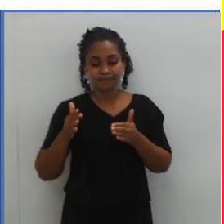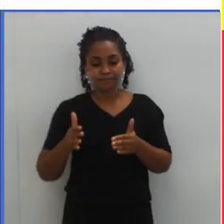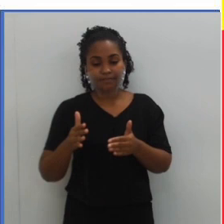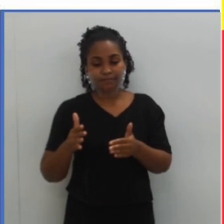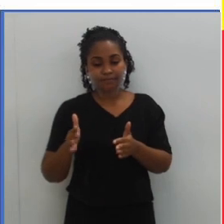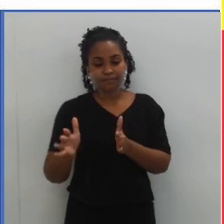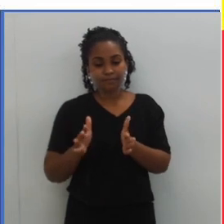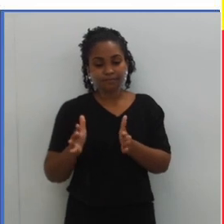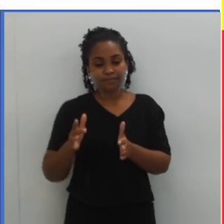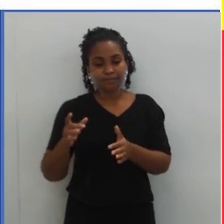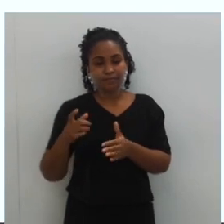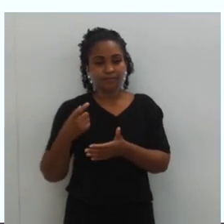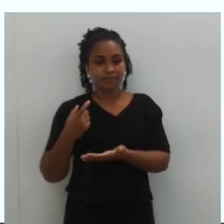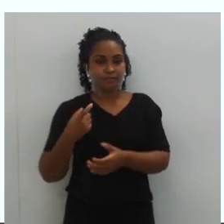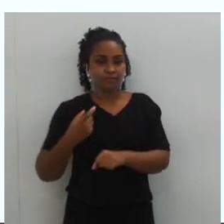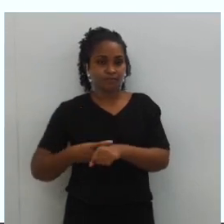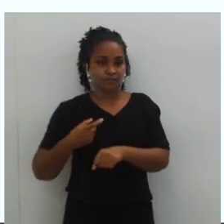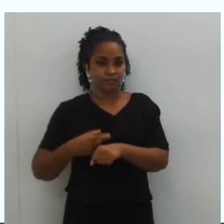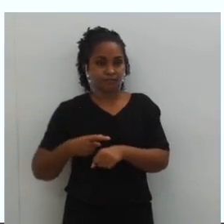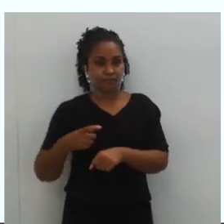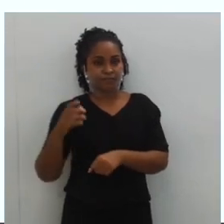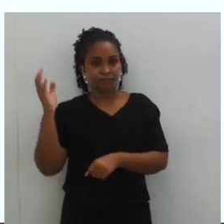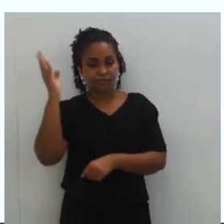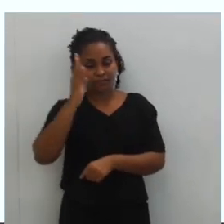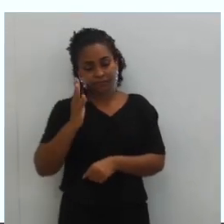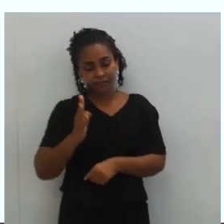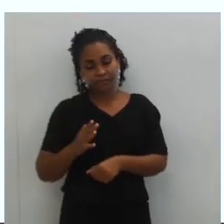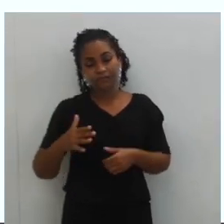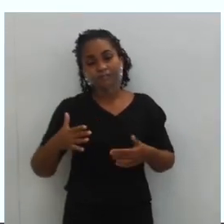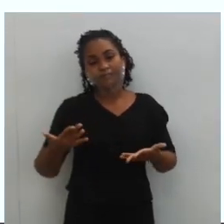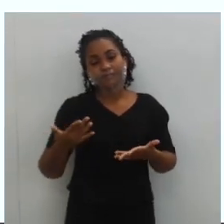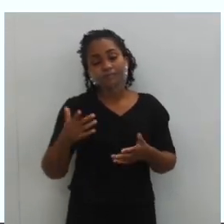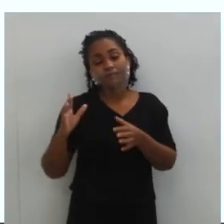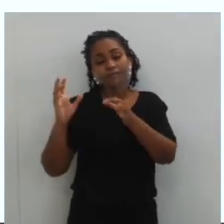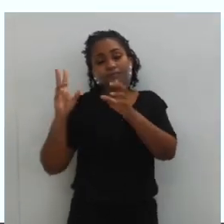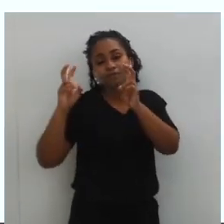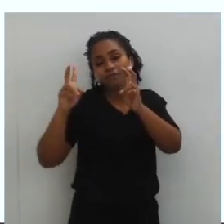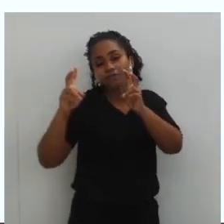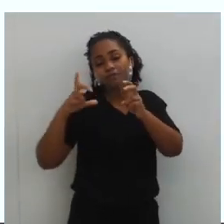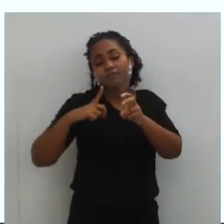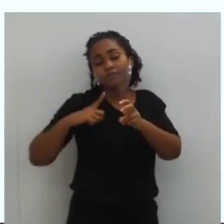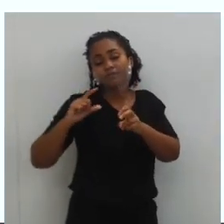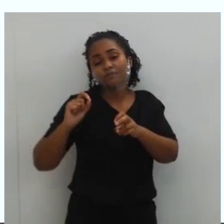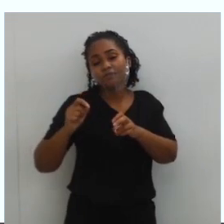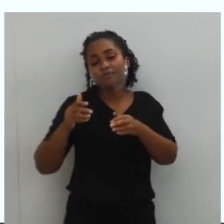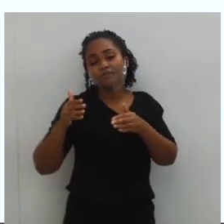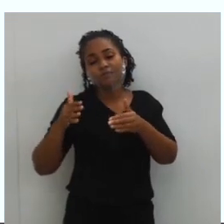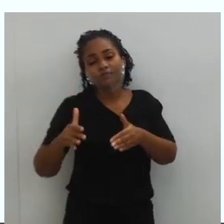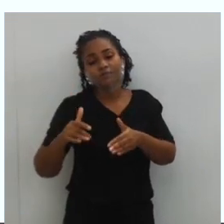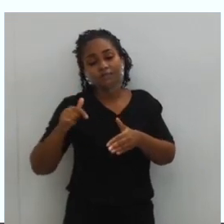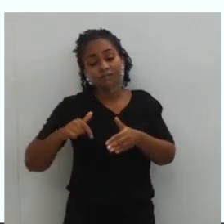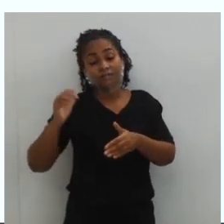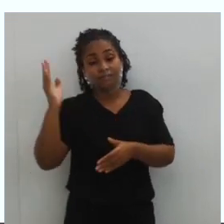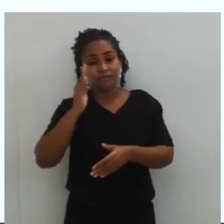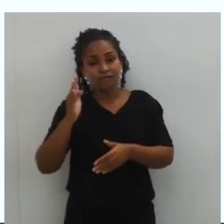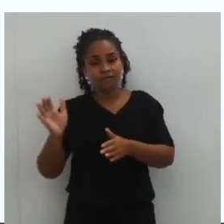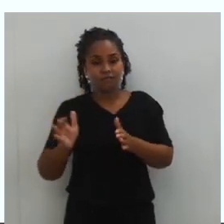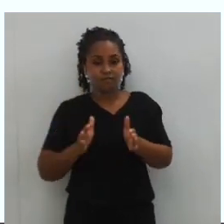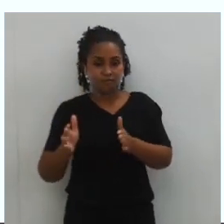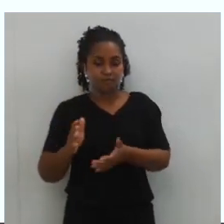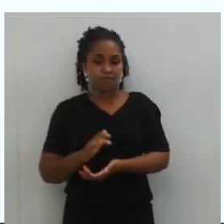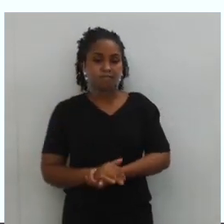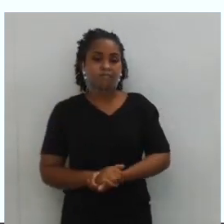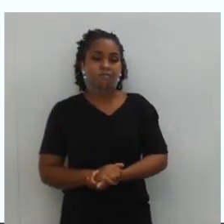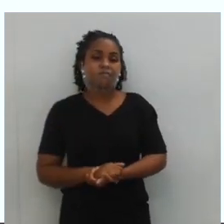nacional. Como tinha uma temática de cunho social, né, e político, então a temática ficou voltada também para o que acontecia aqui no Brasil nesse momento.